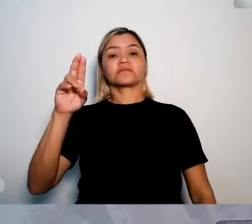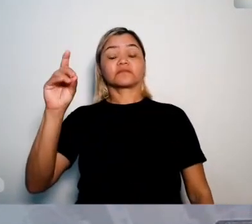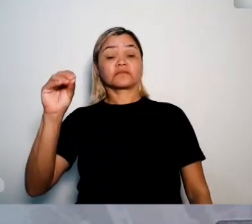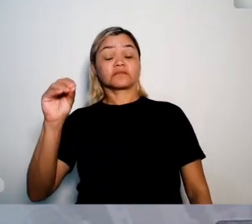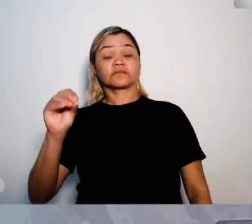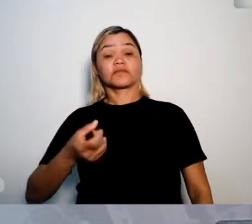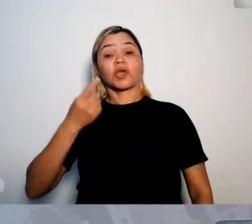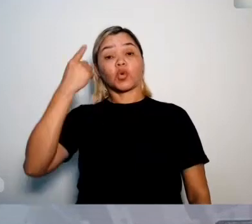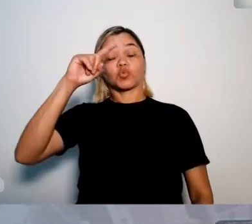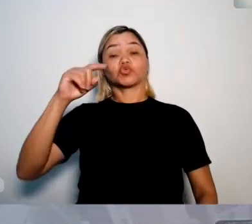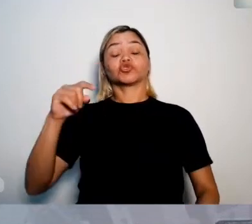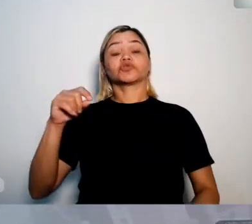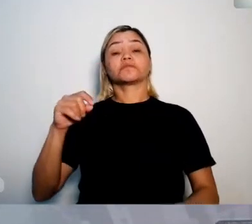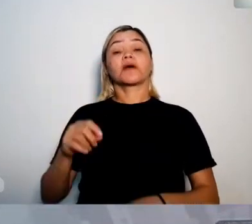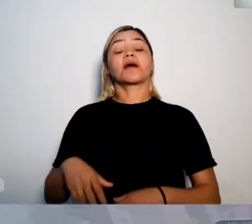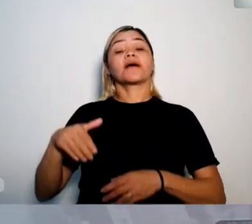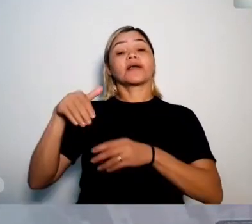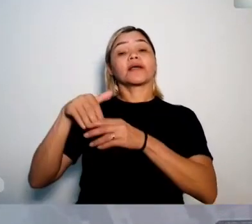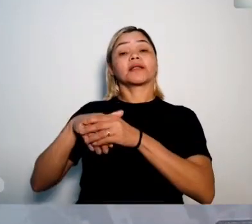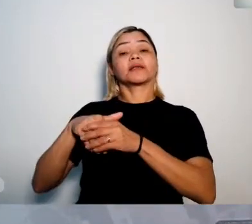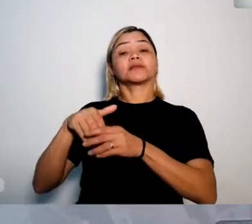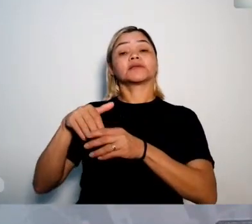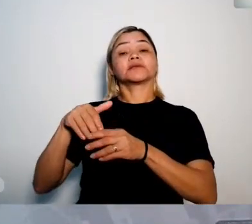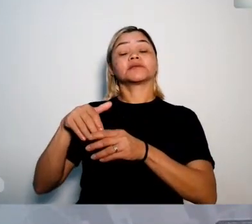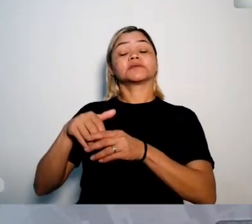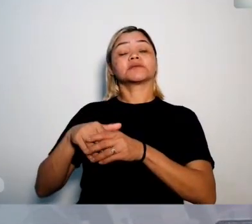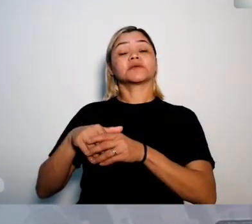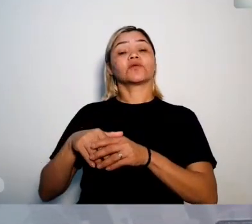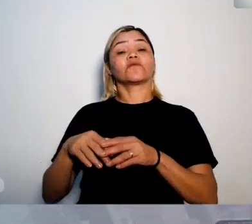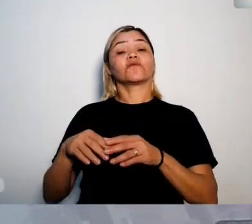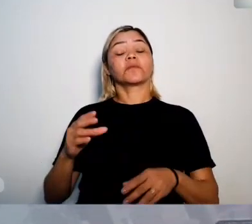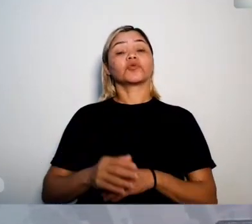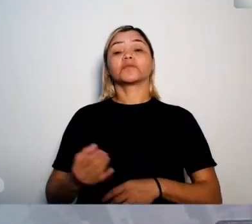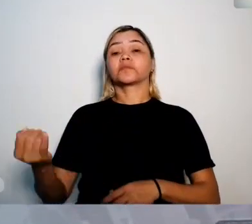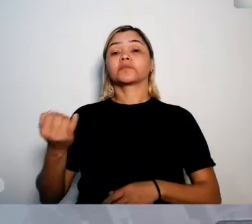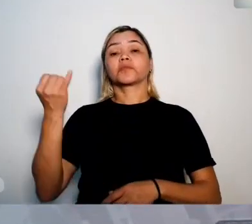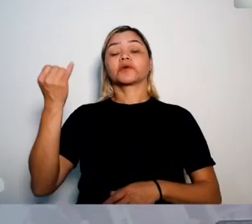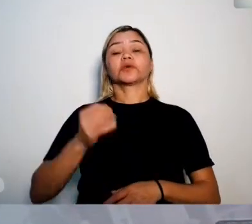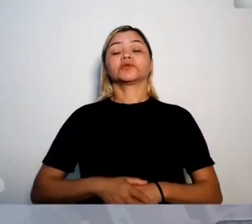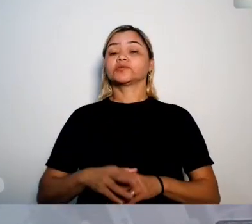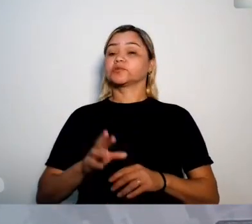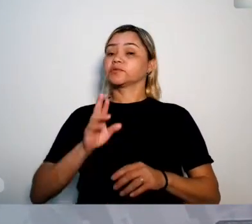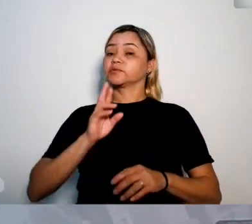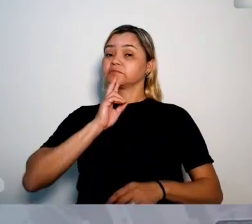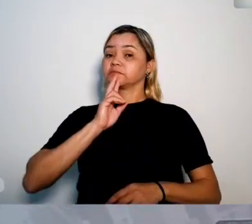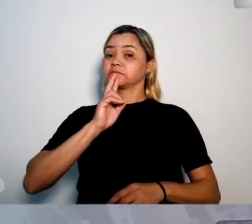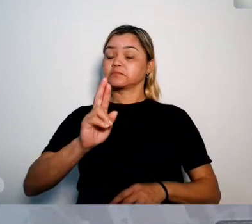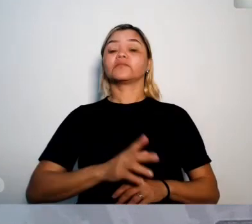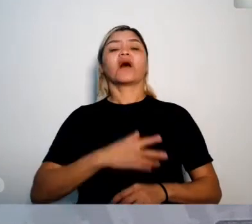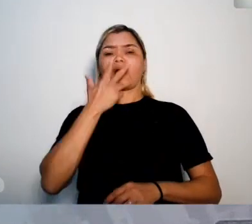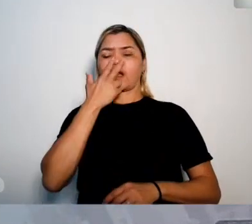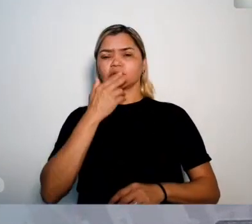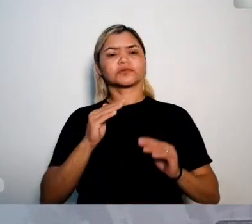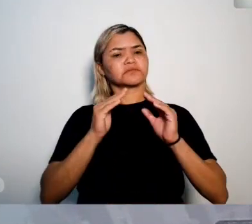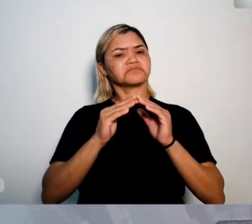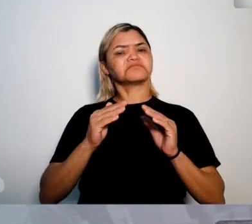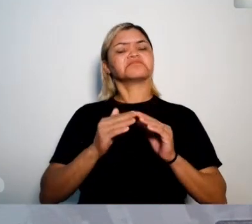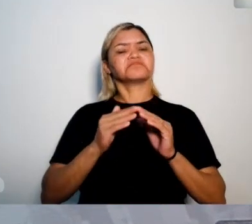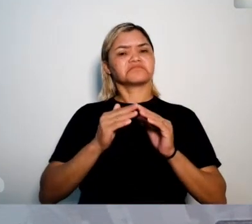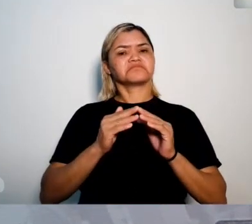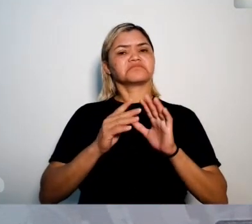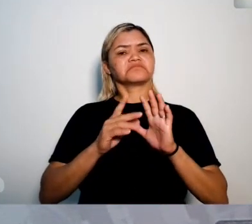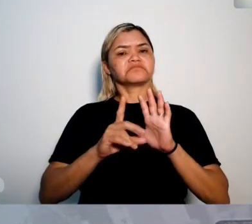foi muito grande e foi muito contundente, com todos os seus resultados, e acho que essa casa, ela é de fato a